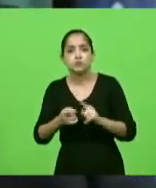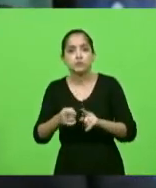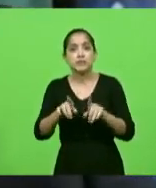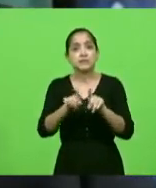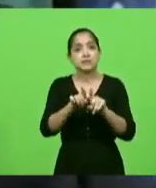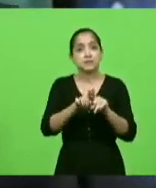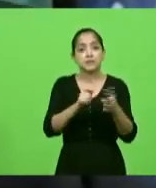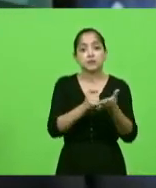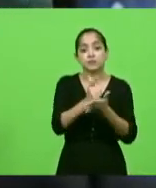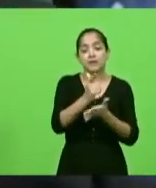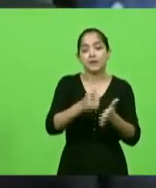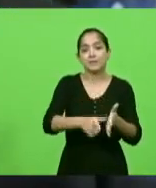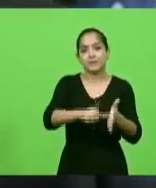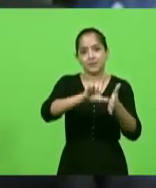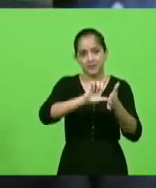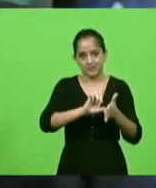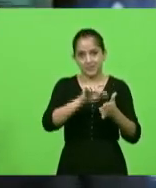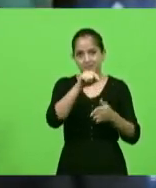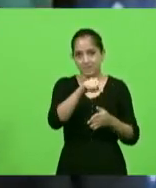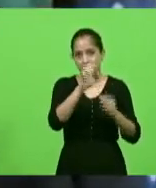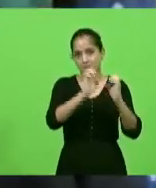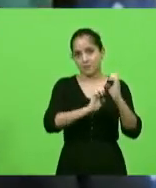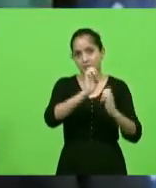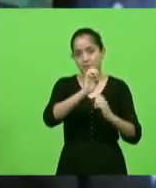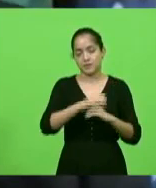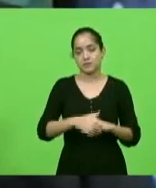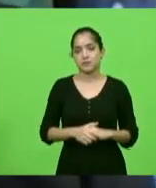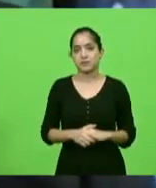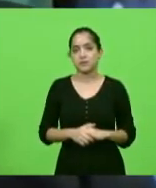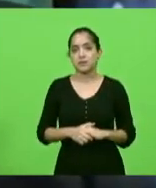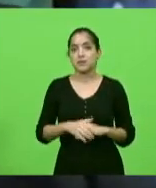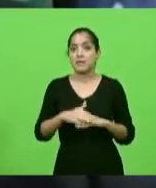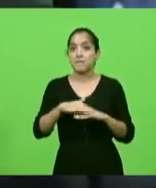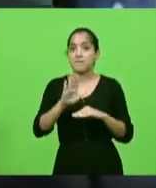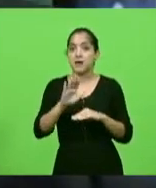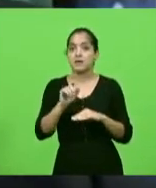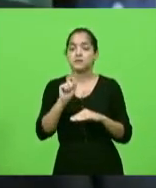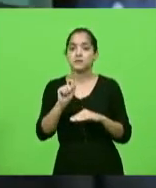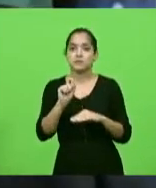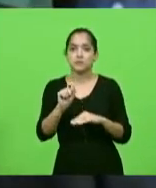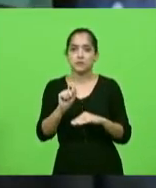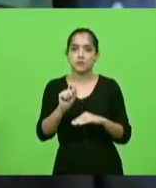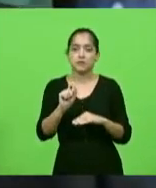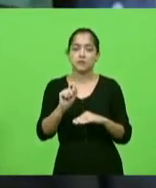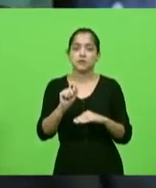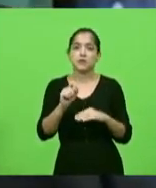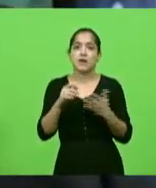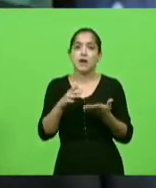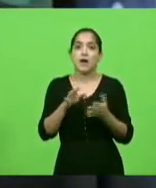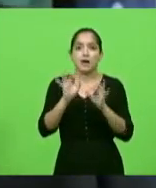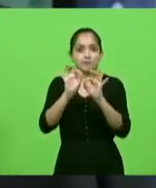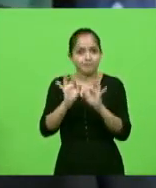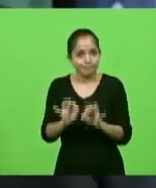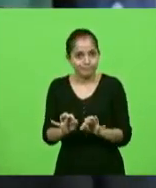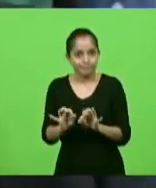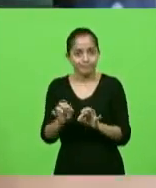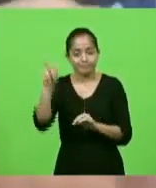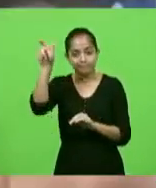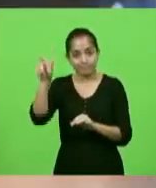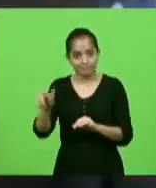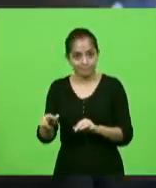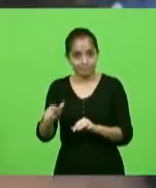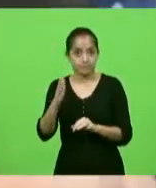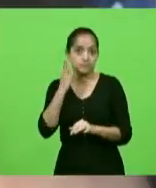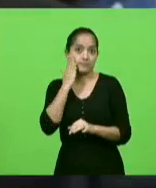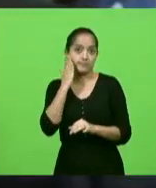subsequente de pagamento do antecipava empresa realmente mais do que isso seria temerário afirmar que o Governador Carlos Rogério